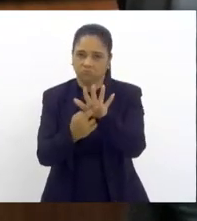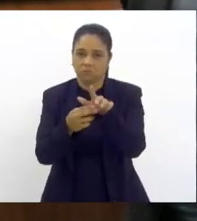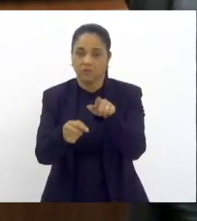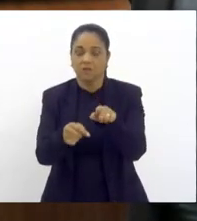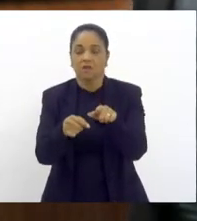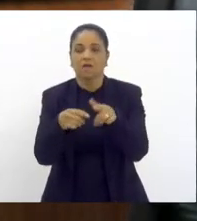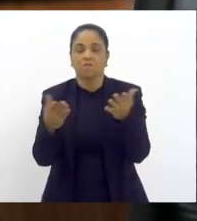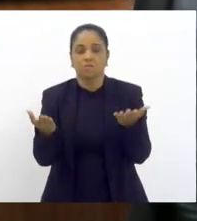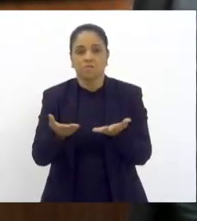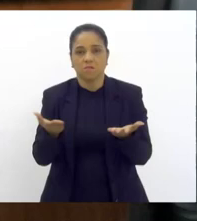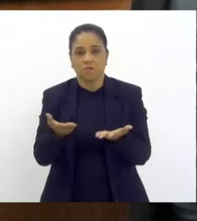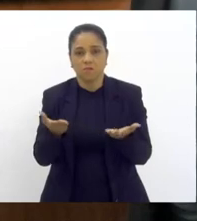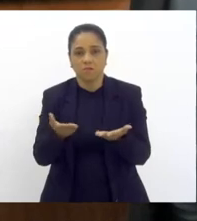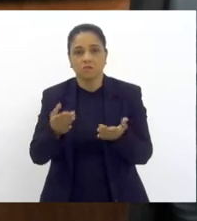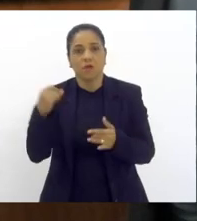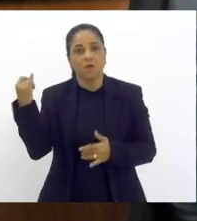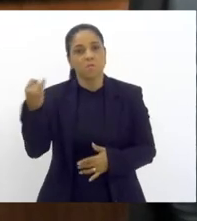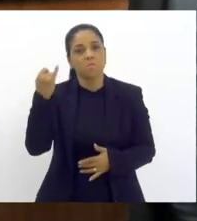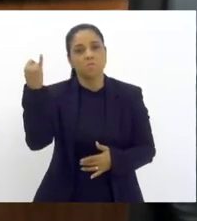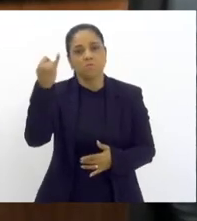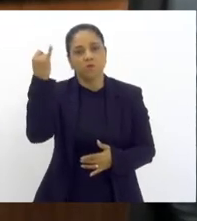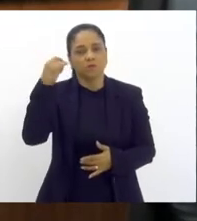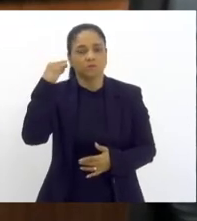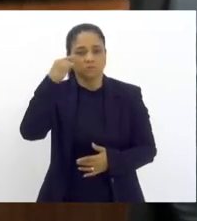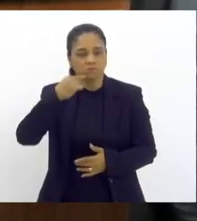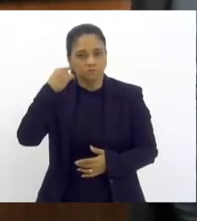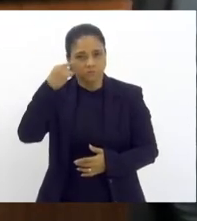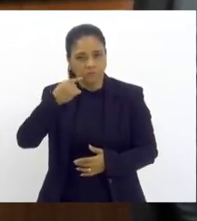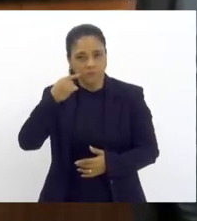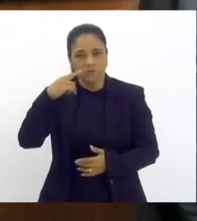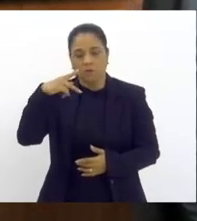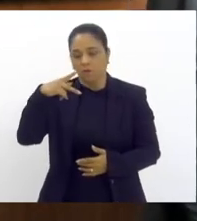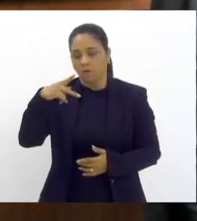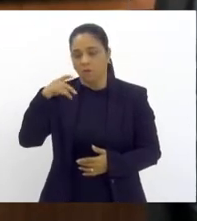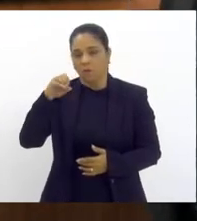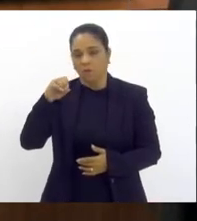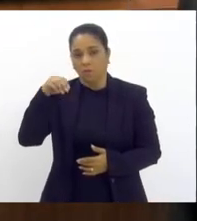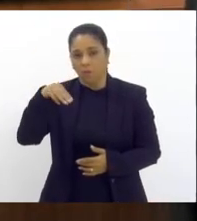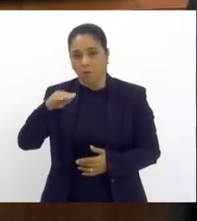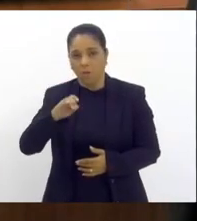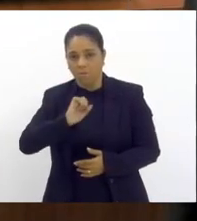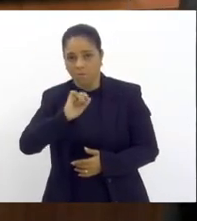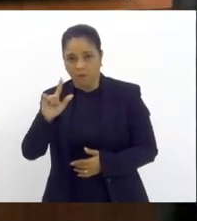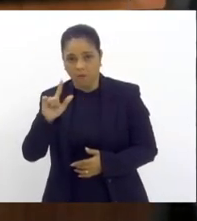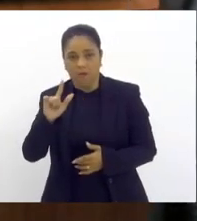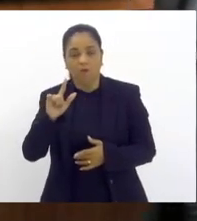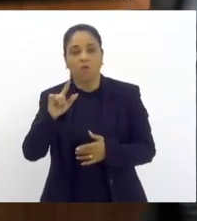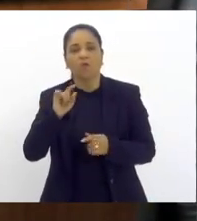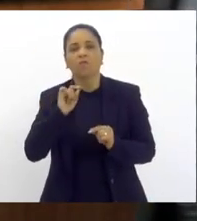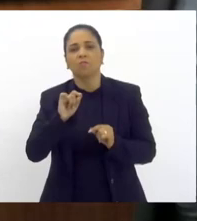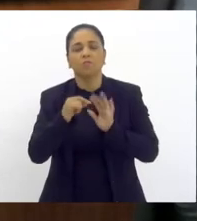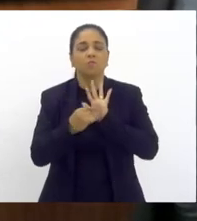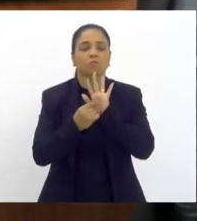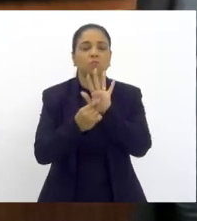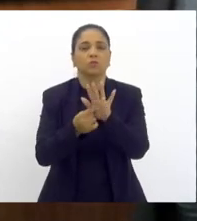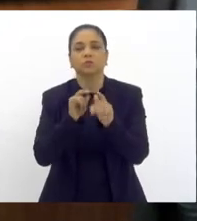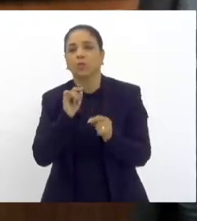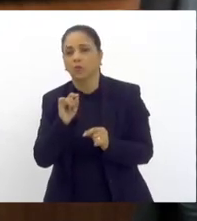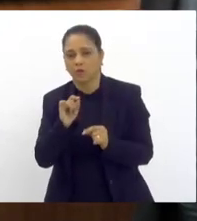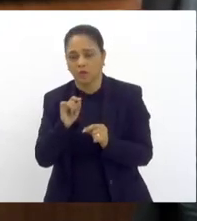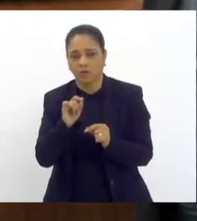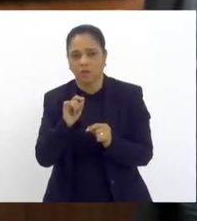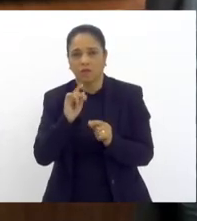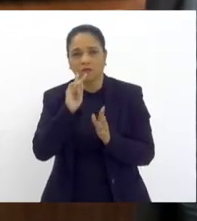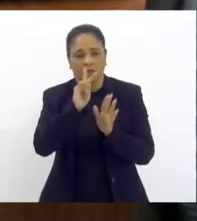senhora presidente, é importante a fala do deputado Poubel que me antecedeu, no sentido de desmistificar certas questões.